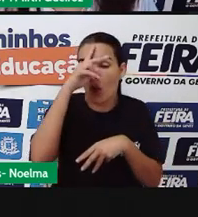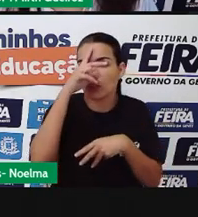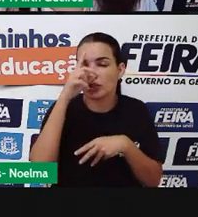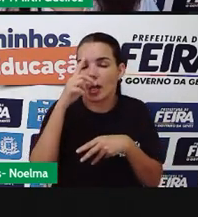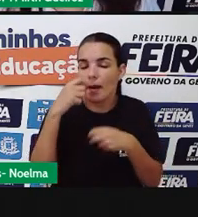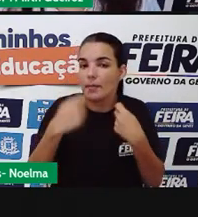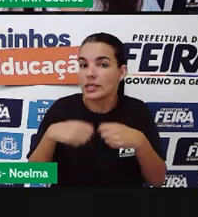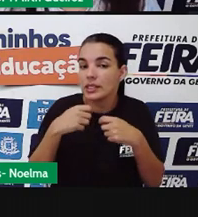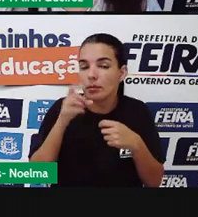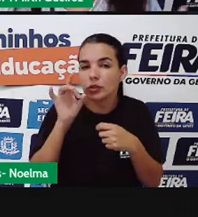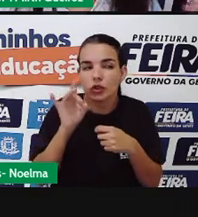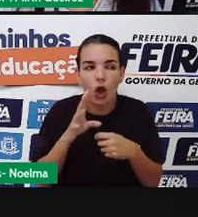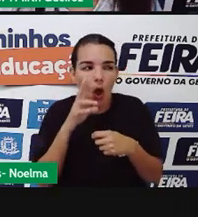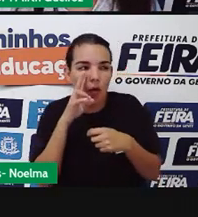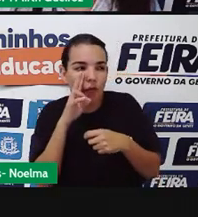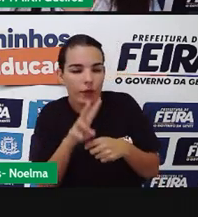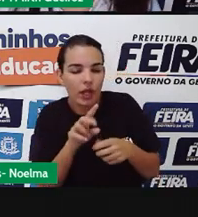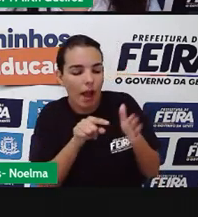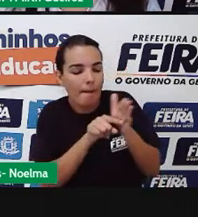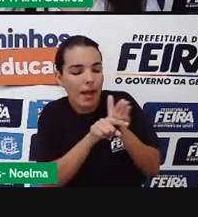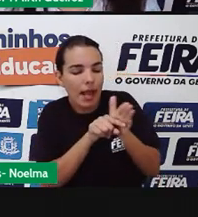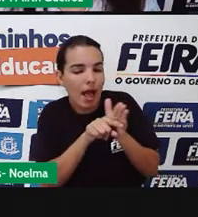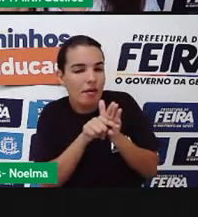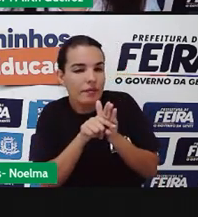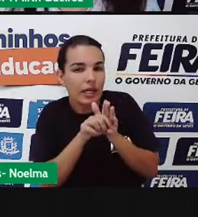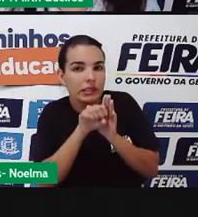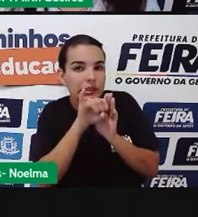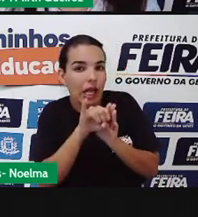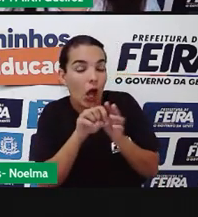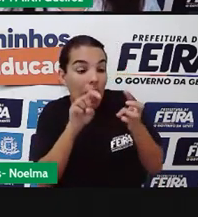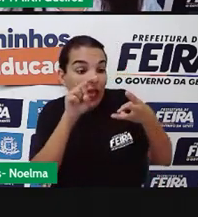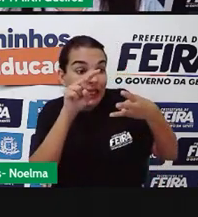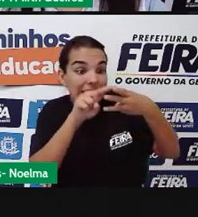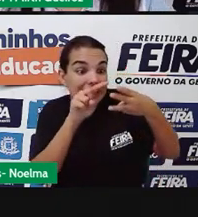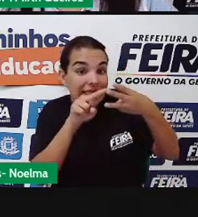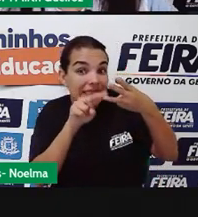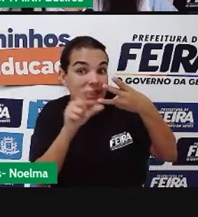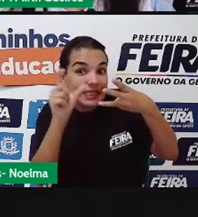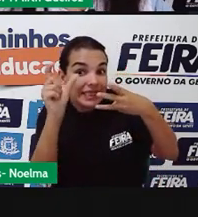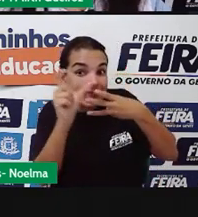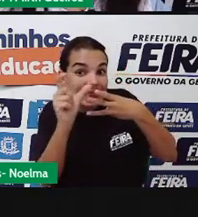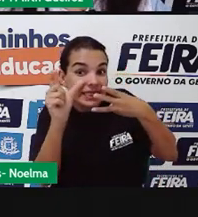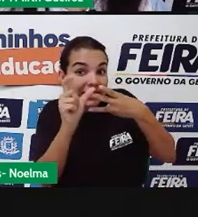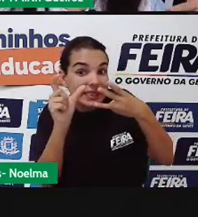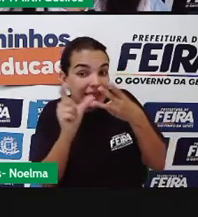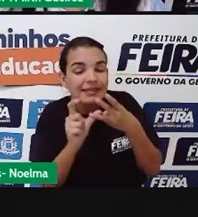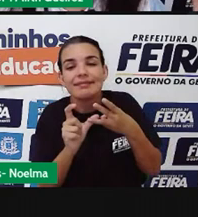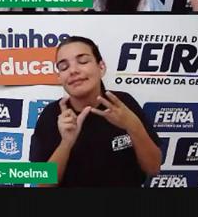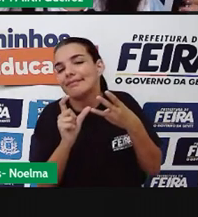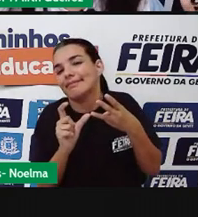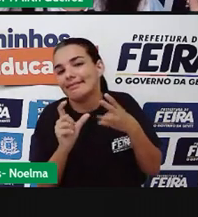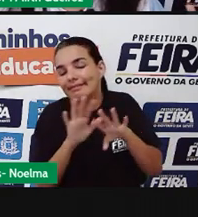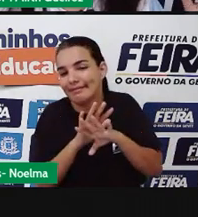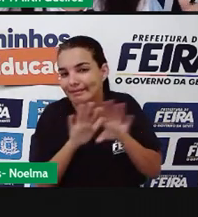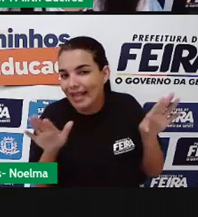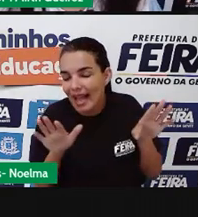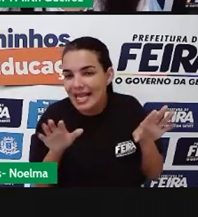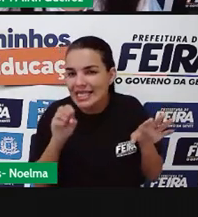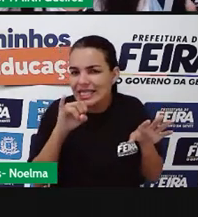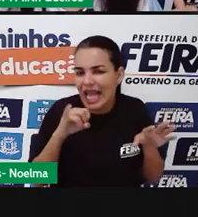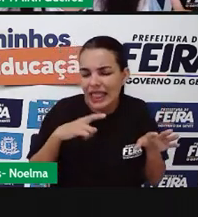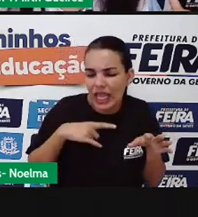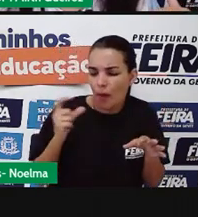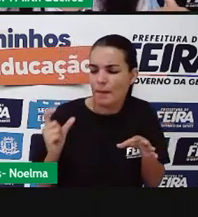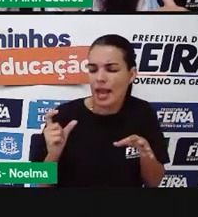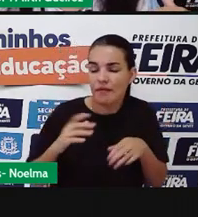Se for uma palavra que tem mais de três sílabas, a gente vai desconsiderar as sílabas que vêm